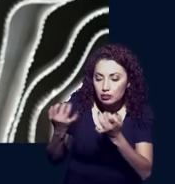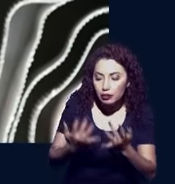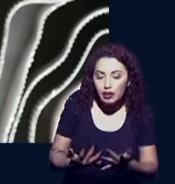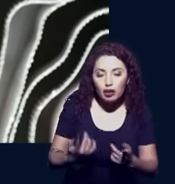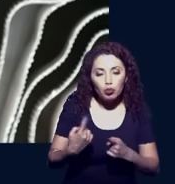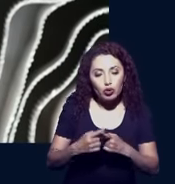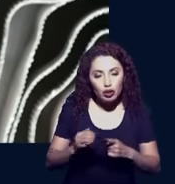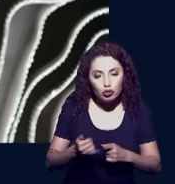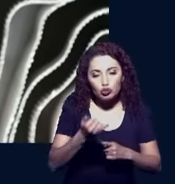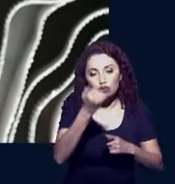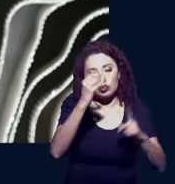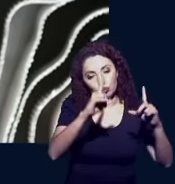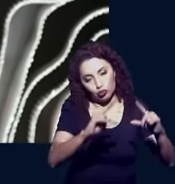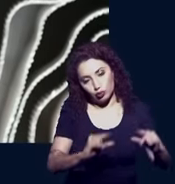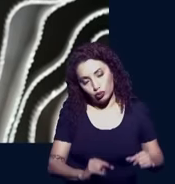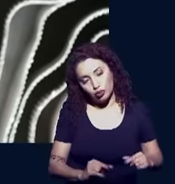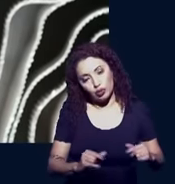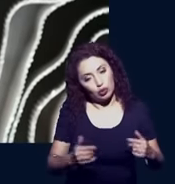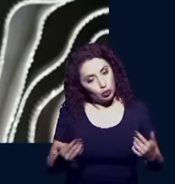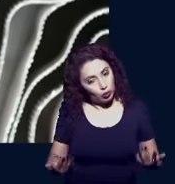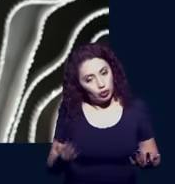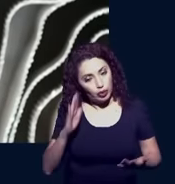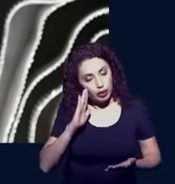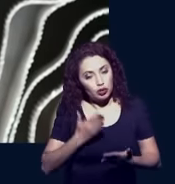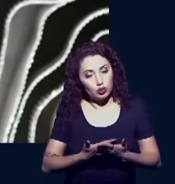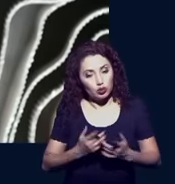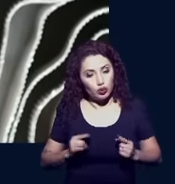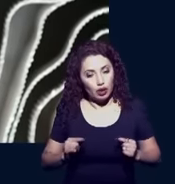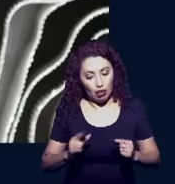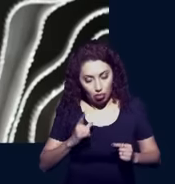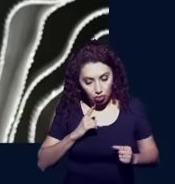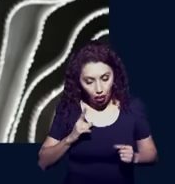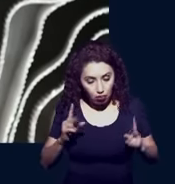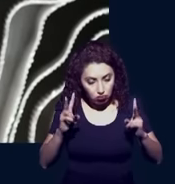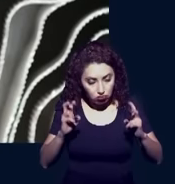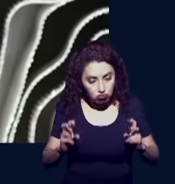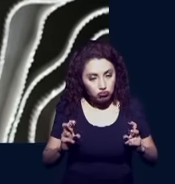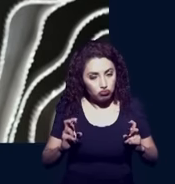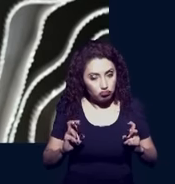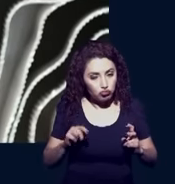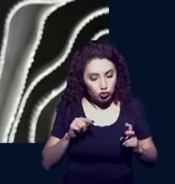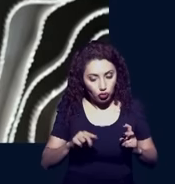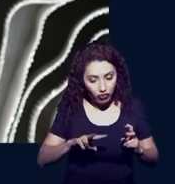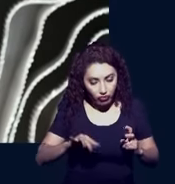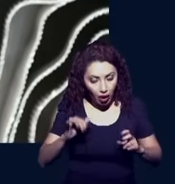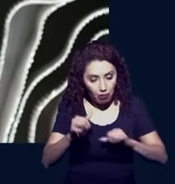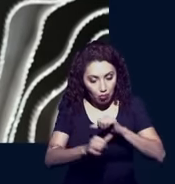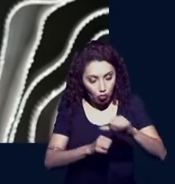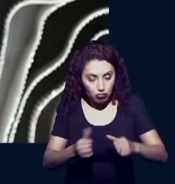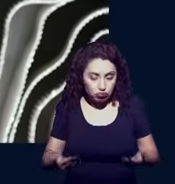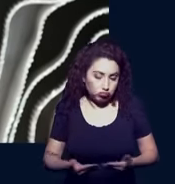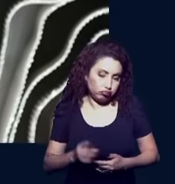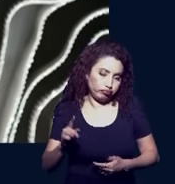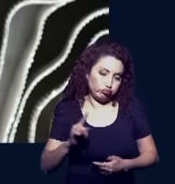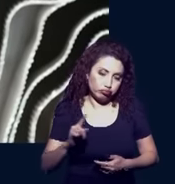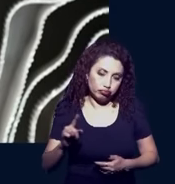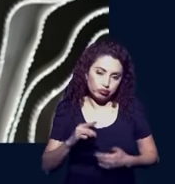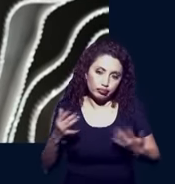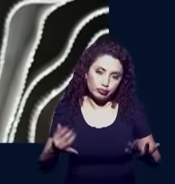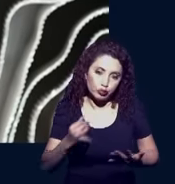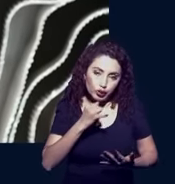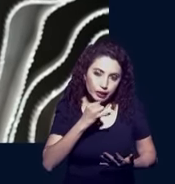taxa de juros eh acho que se a gente pegar tem alguns fatores que de fato eles não vão mudar no curto prazo né Por exemplo ah a